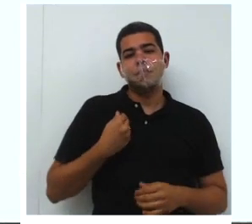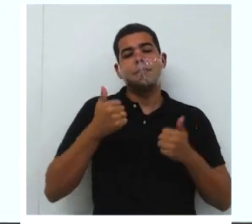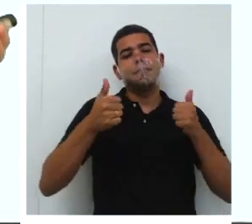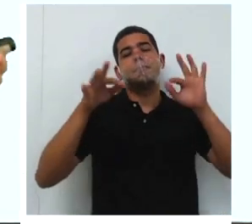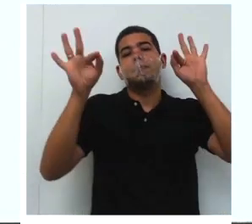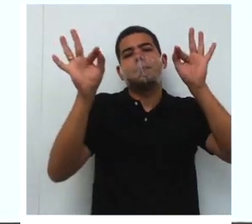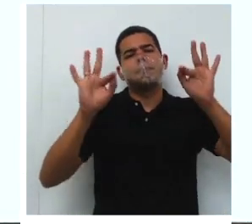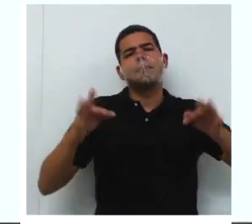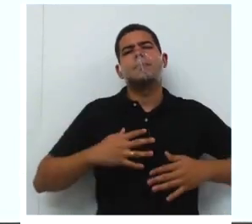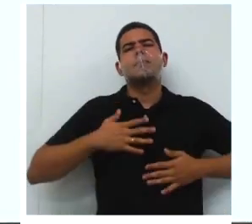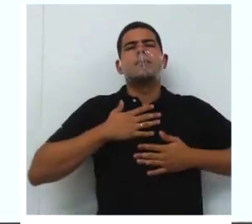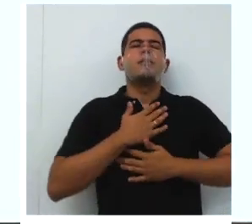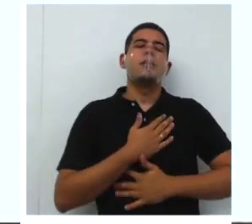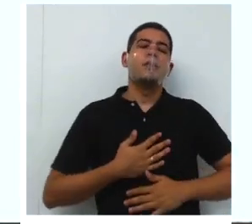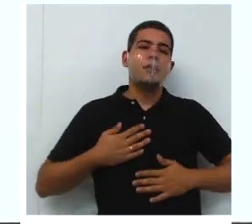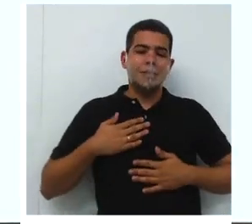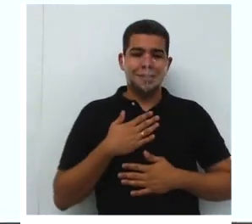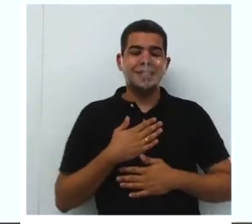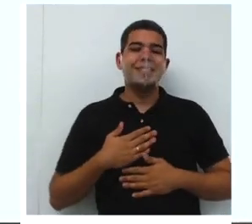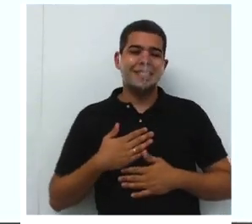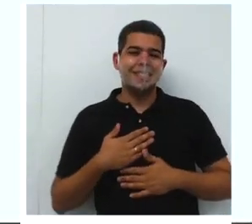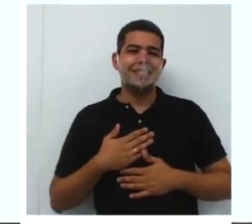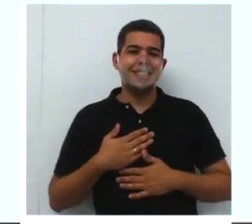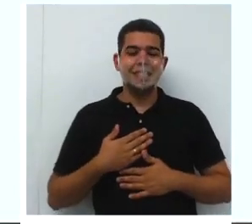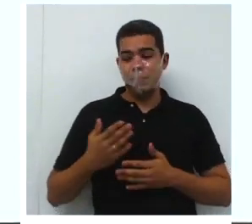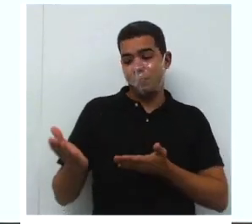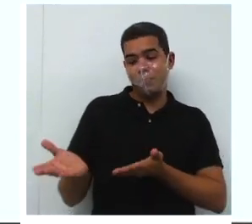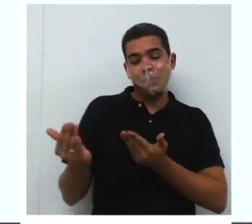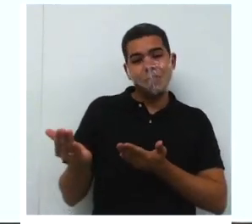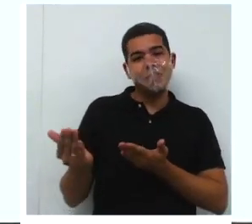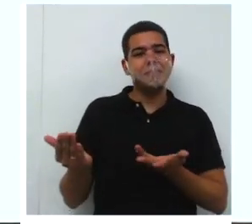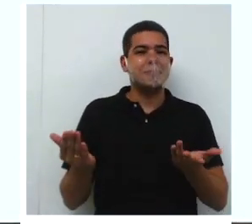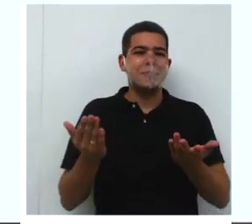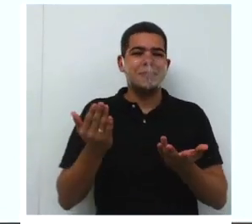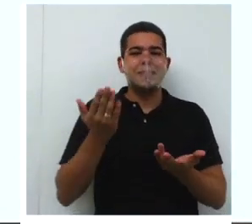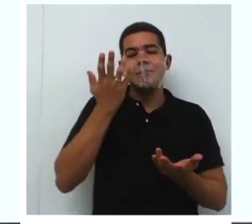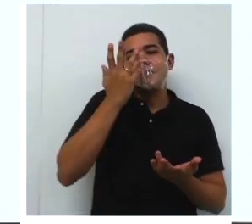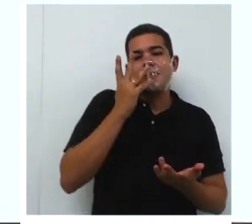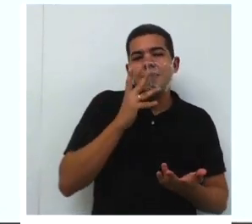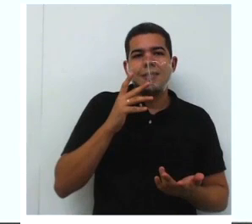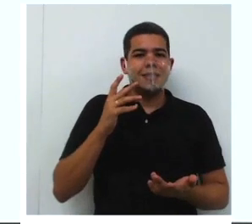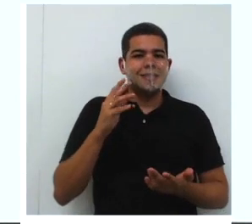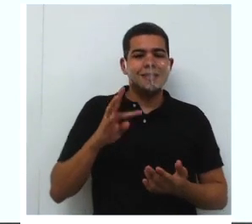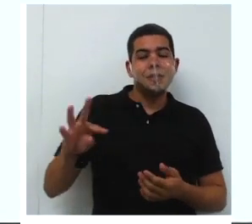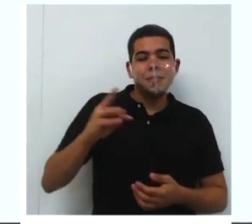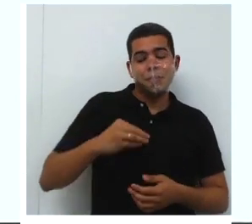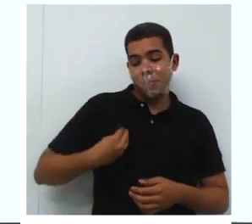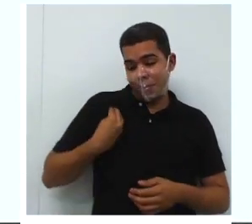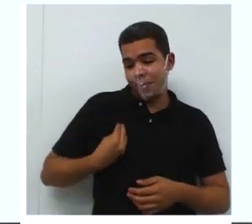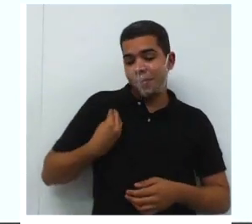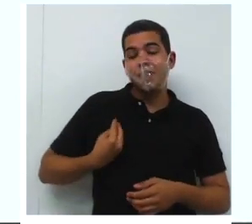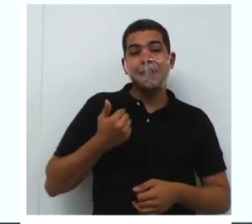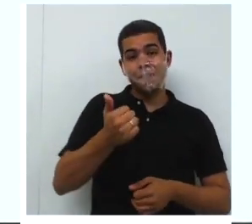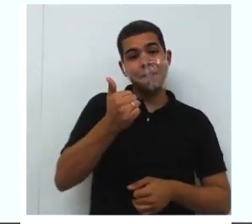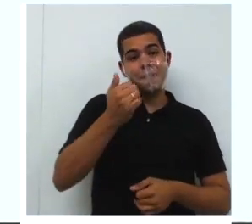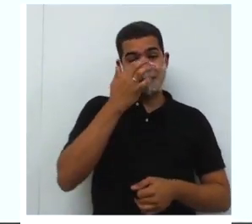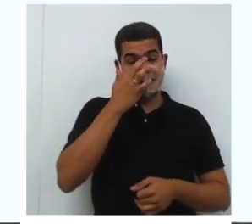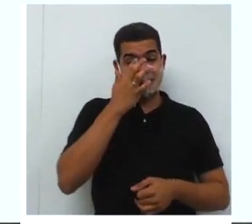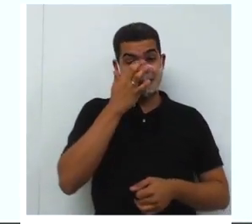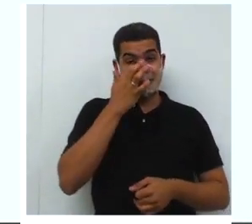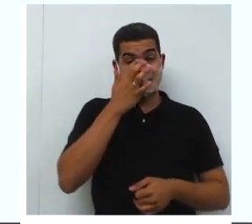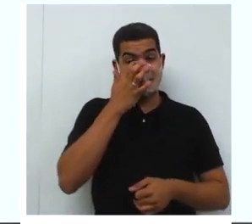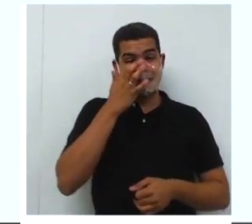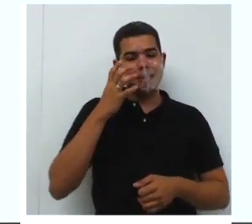E a felicidade e o prazer de viver é essencial para um jovem. As crianças e os adolescentes têm que